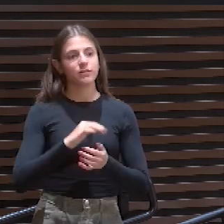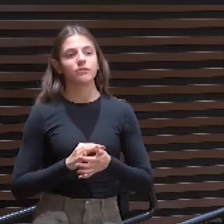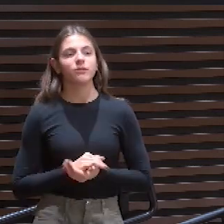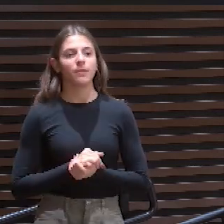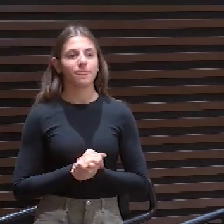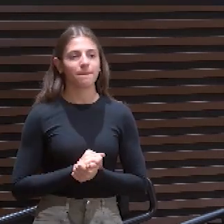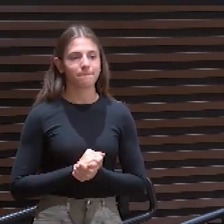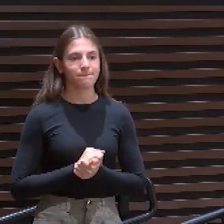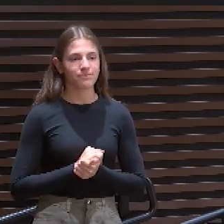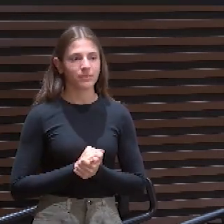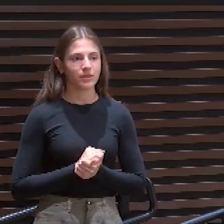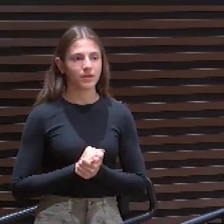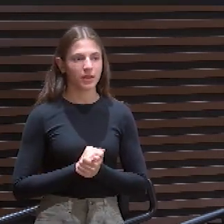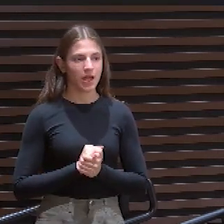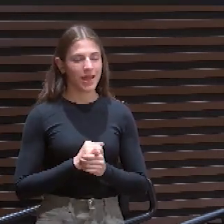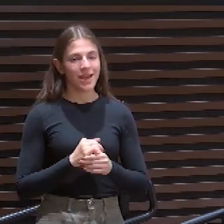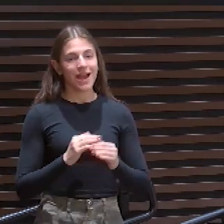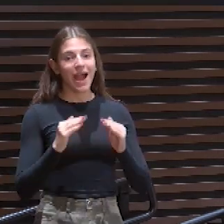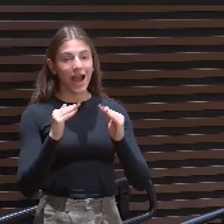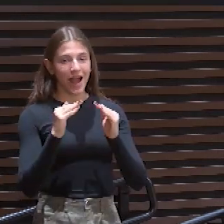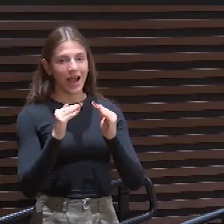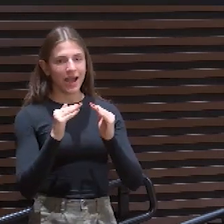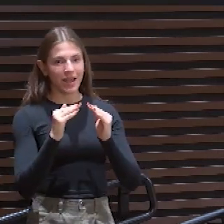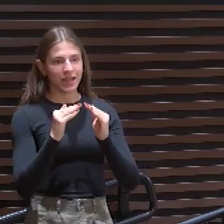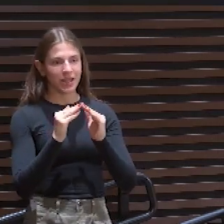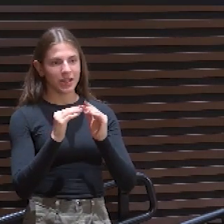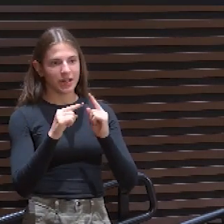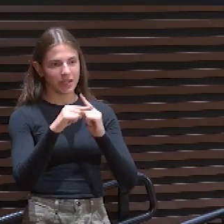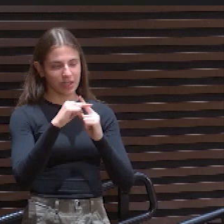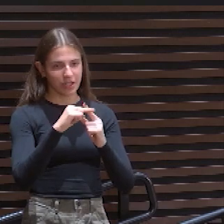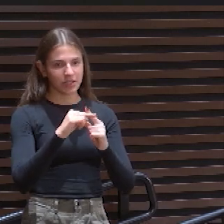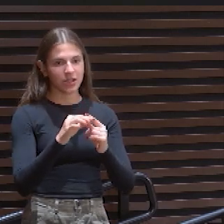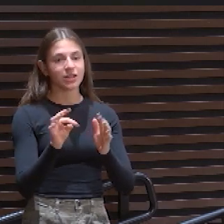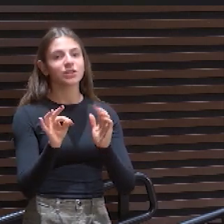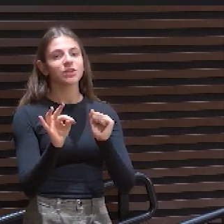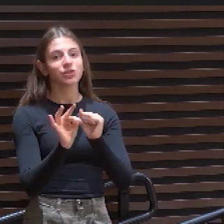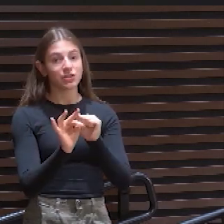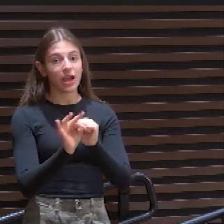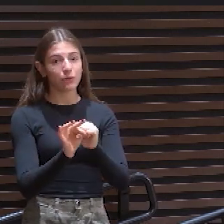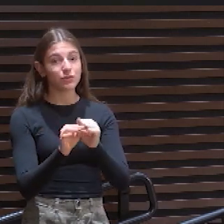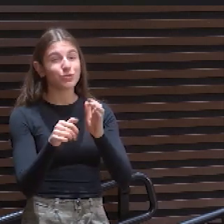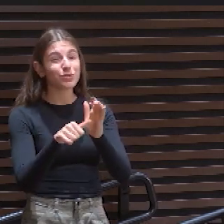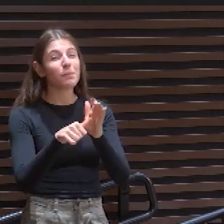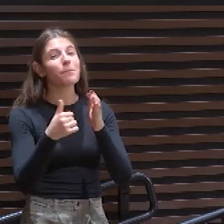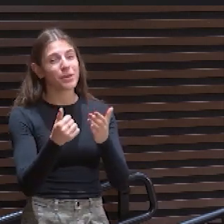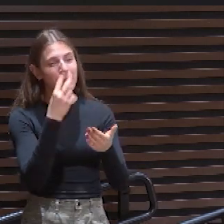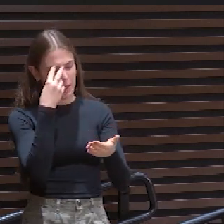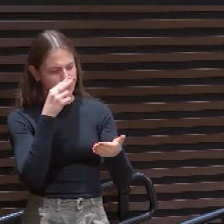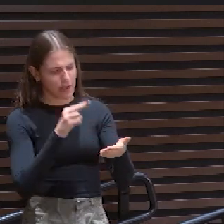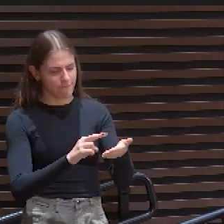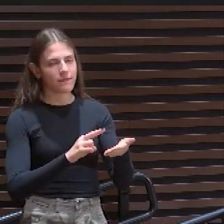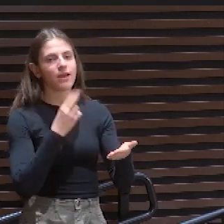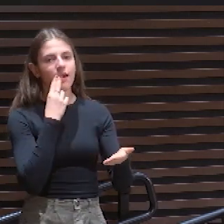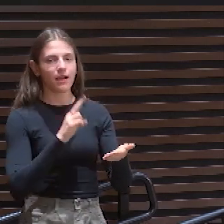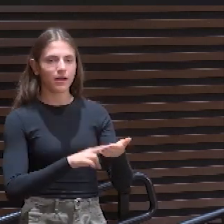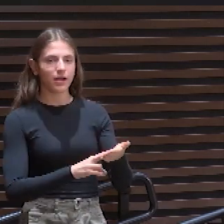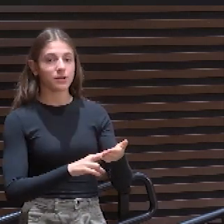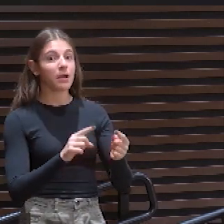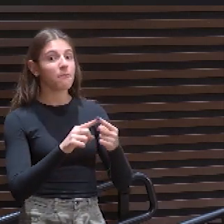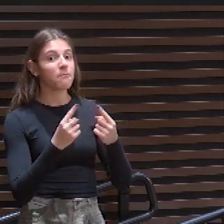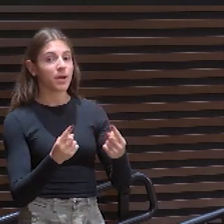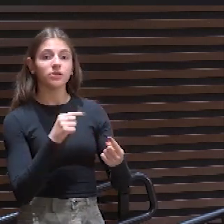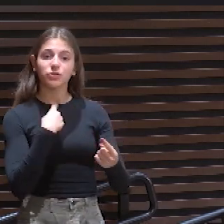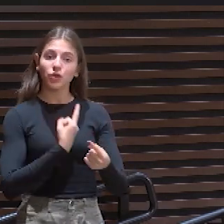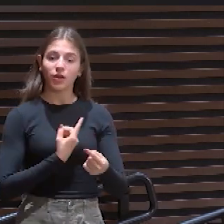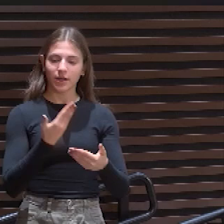os destinatários imediatos da carta, os primeiros leitores. Nós, pela graça do Senhor,